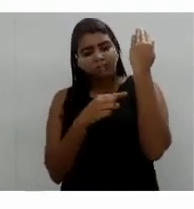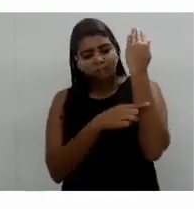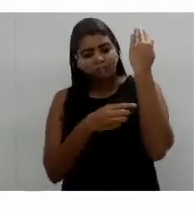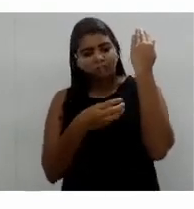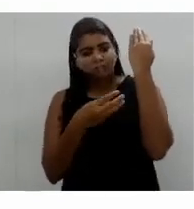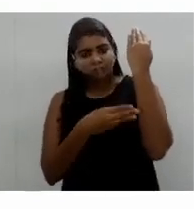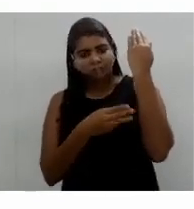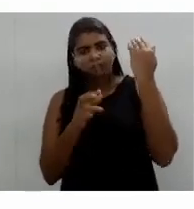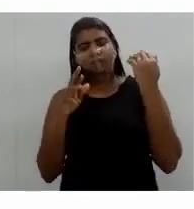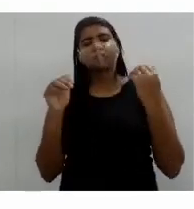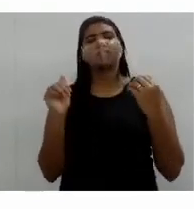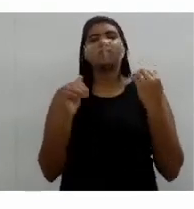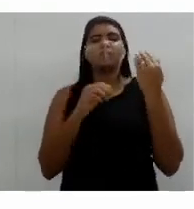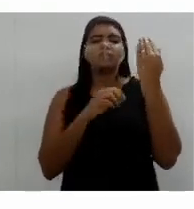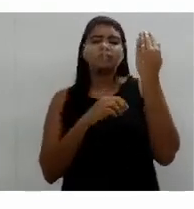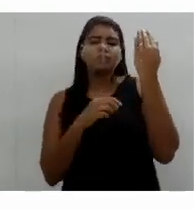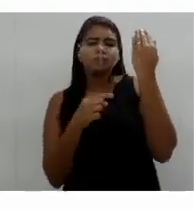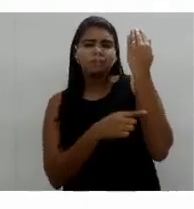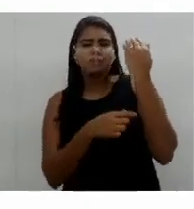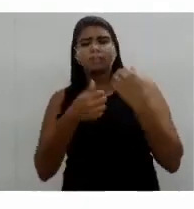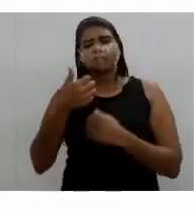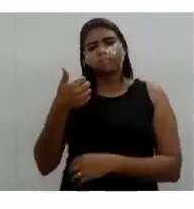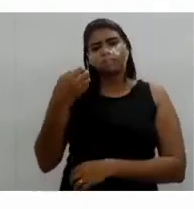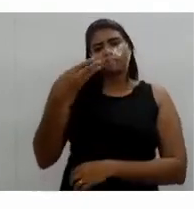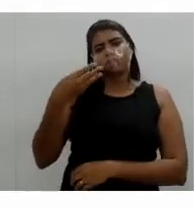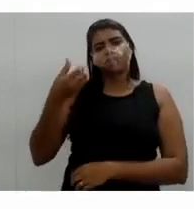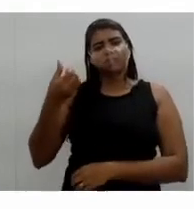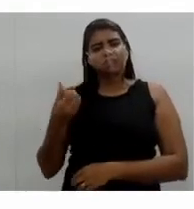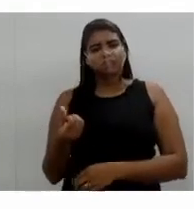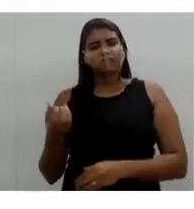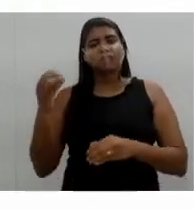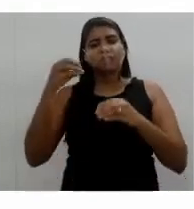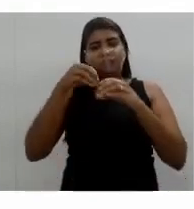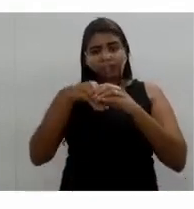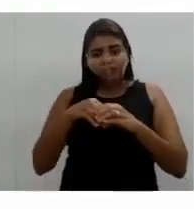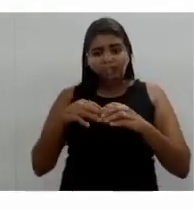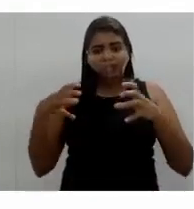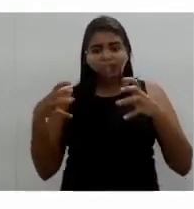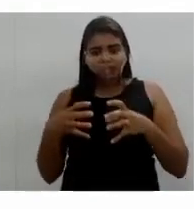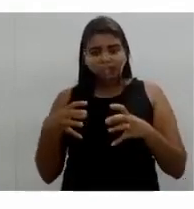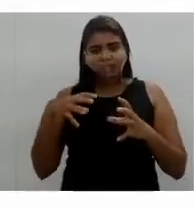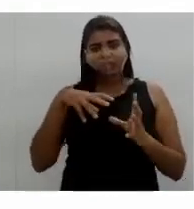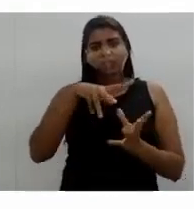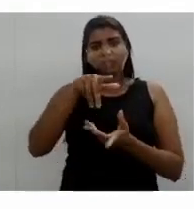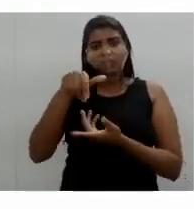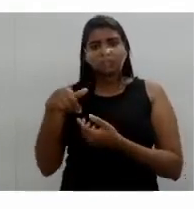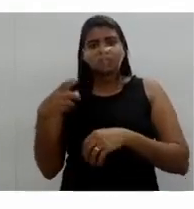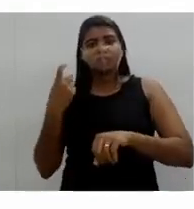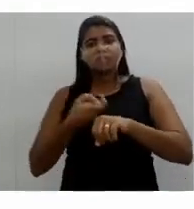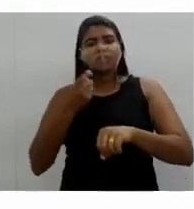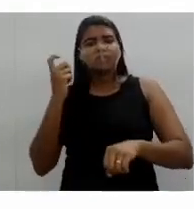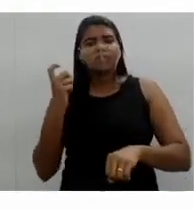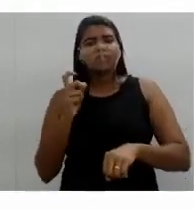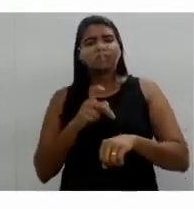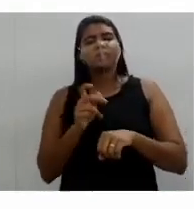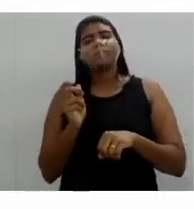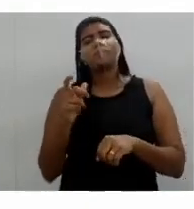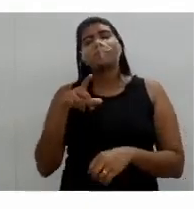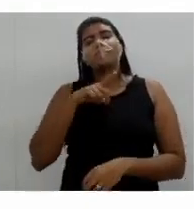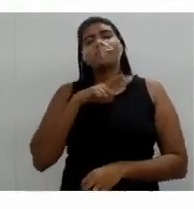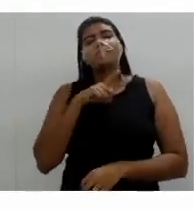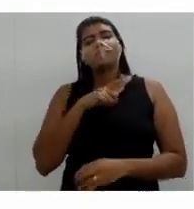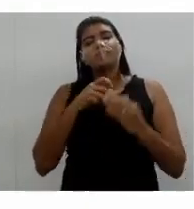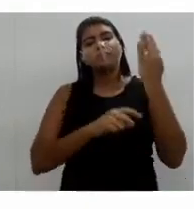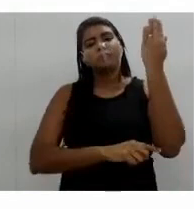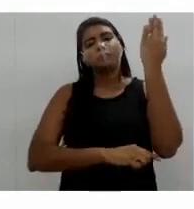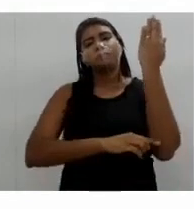e a mínima de menos 133. Então, dentro dos planetas rochosos, aquele que tem uma temperatura que